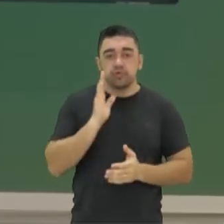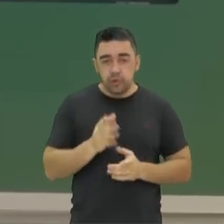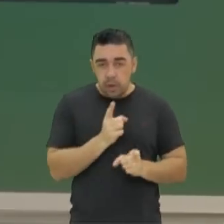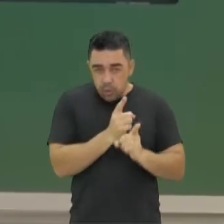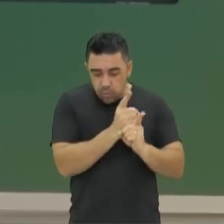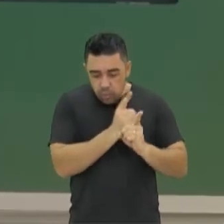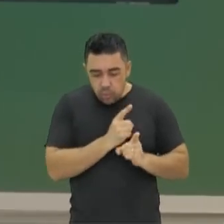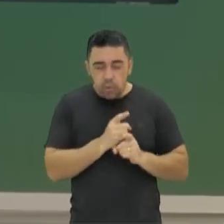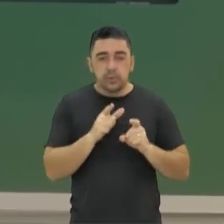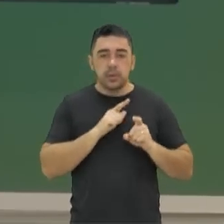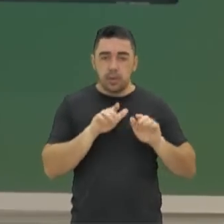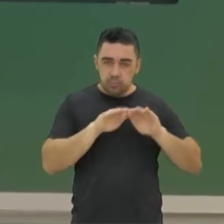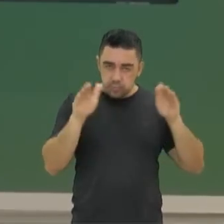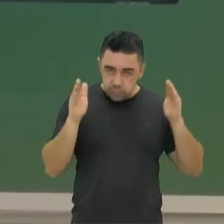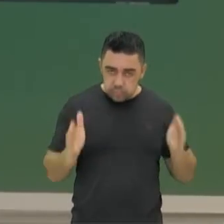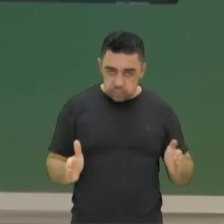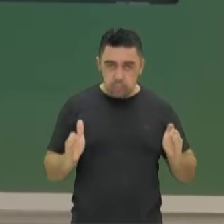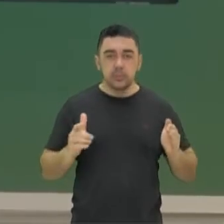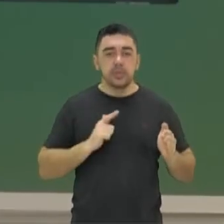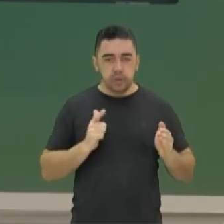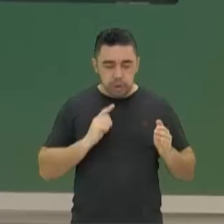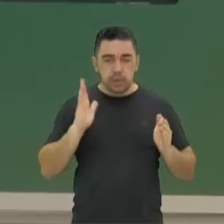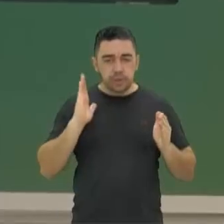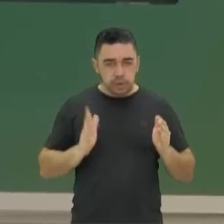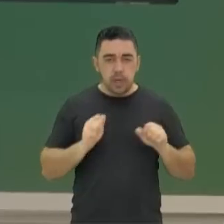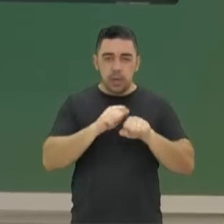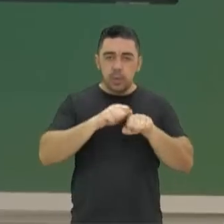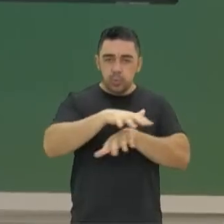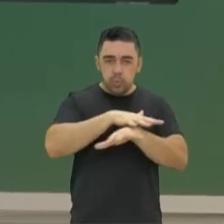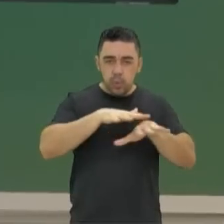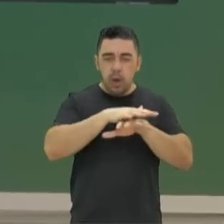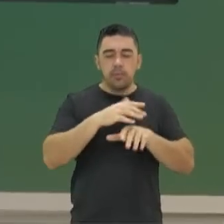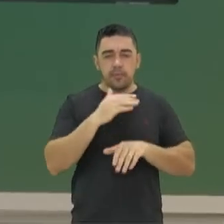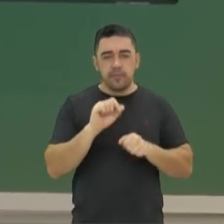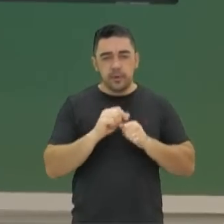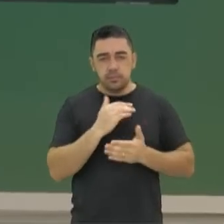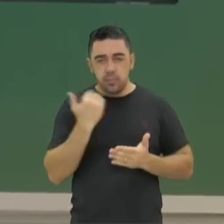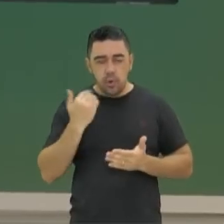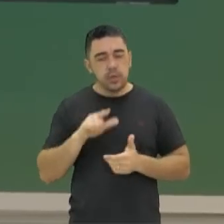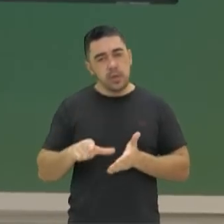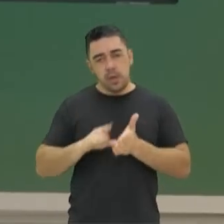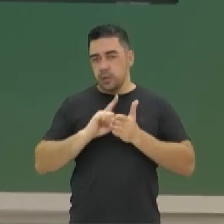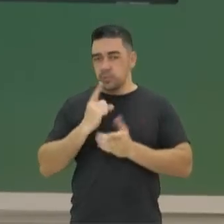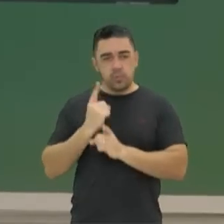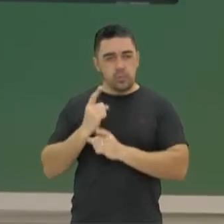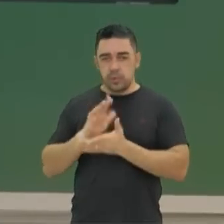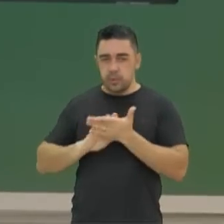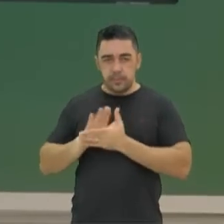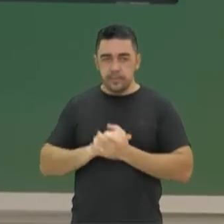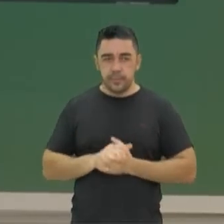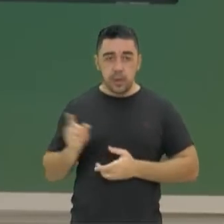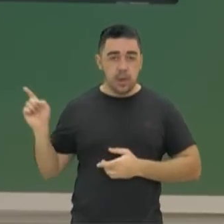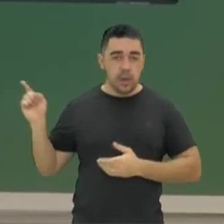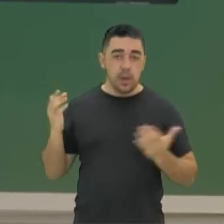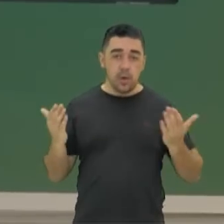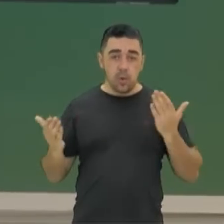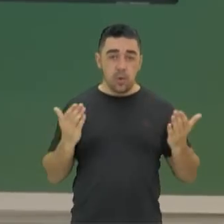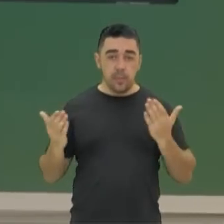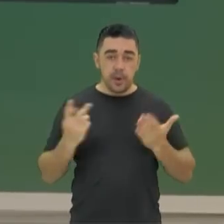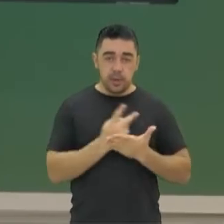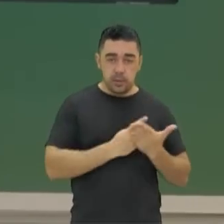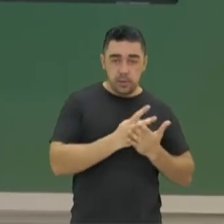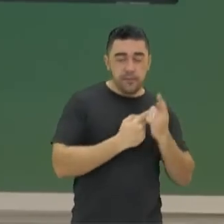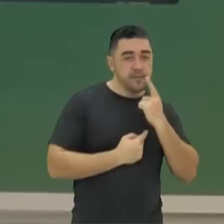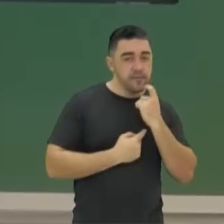acham, então, tumbas, mostram que eles tinham rituais fúnebres, que os outros grupos ainda não tinham sido identificados. Aqui está comparando esses dois desenhos,